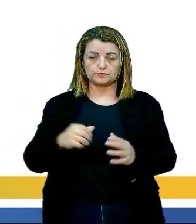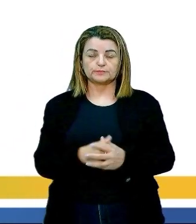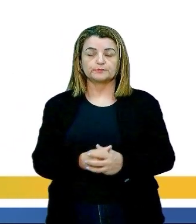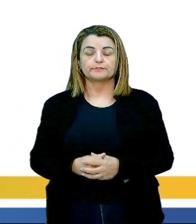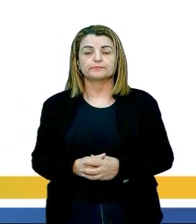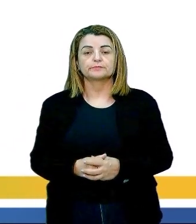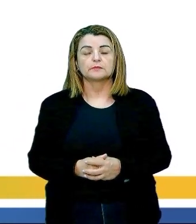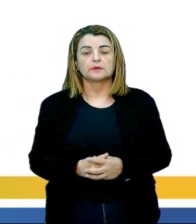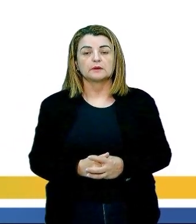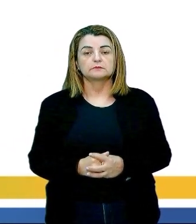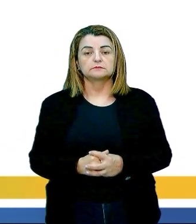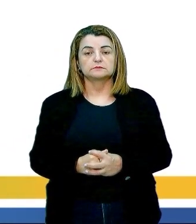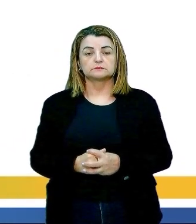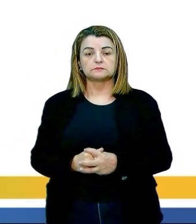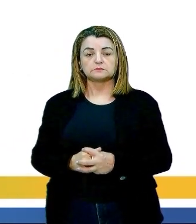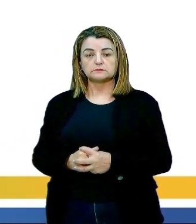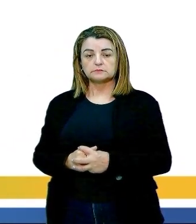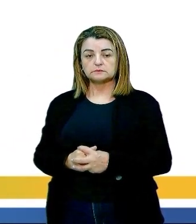auxiliar.